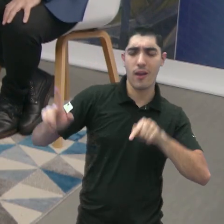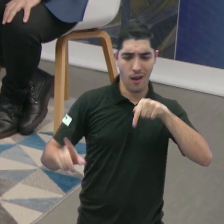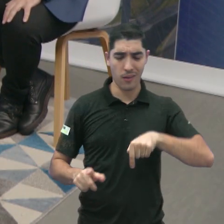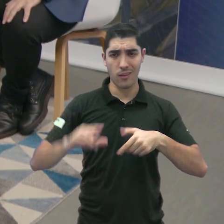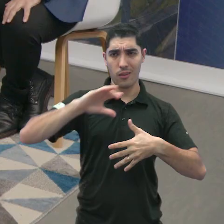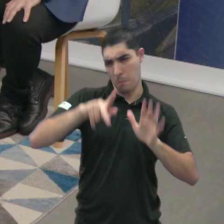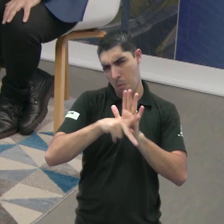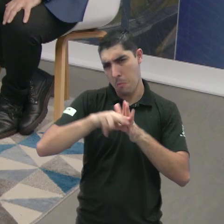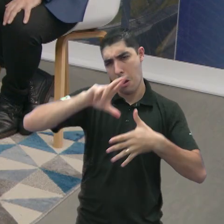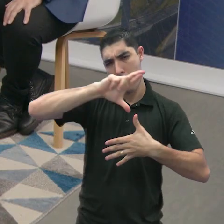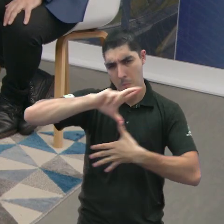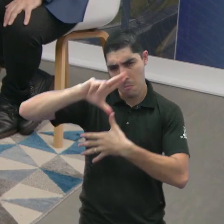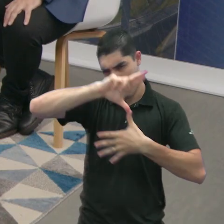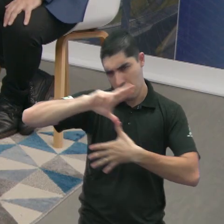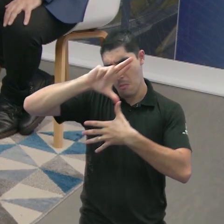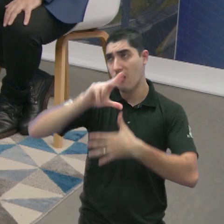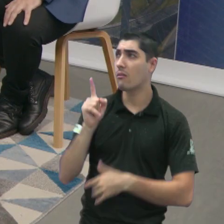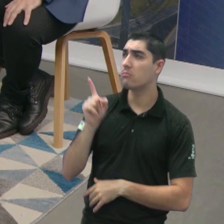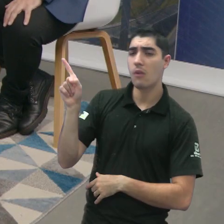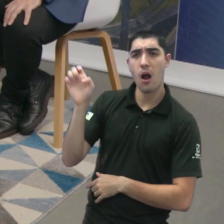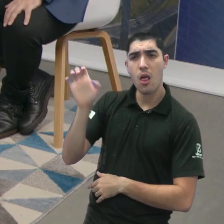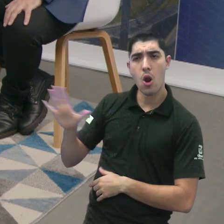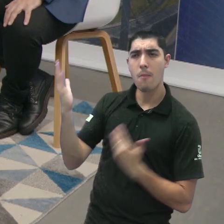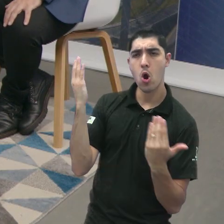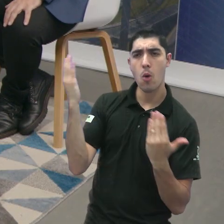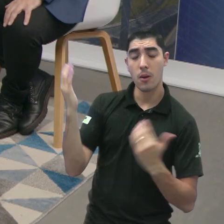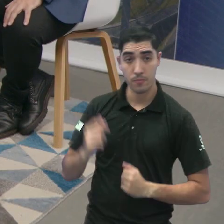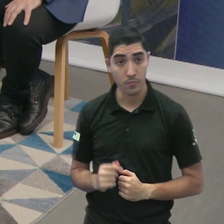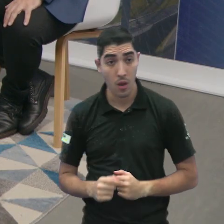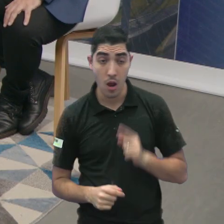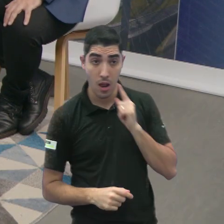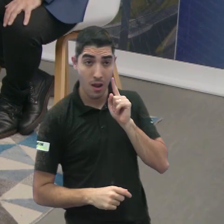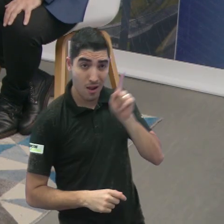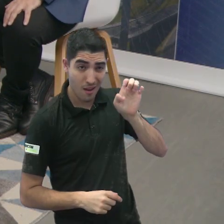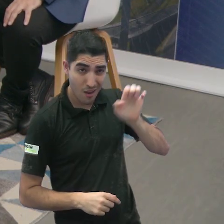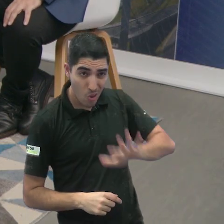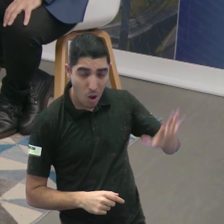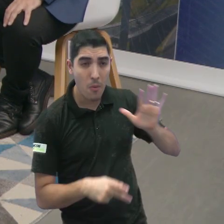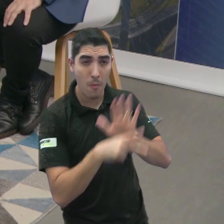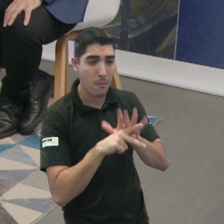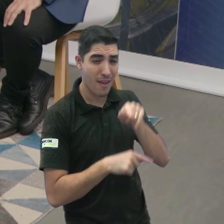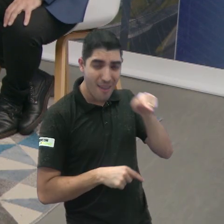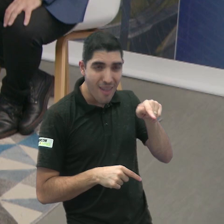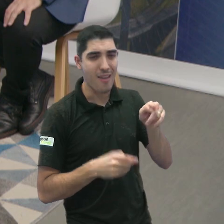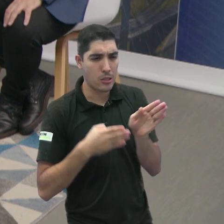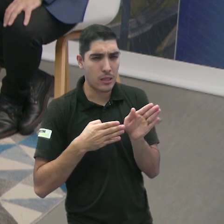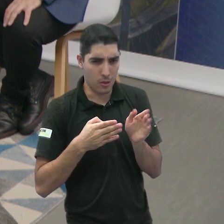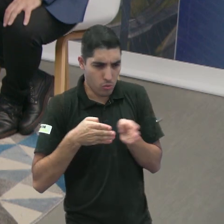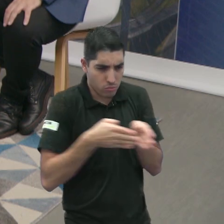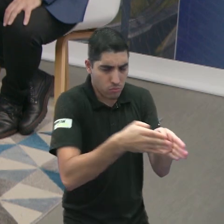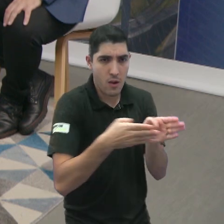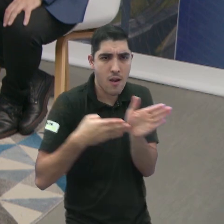investimento contínuo em ferrovias? A matriz ferroviária da Europa é gigantesca, Quando você fala em ferrovia na